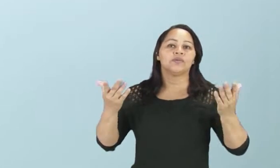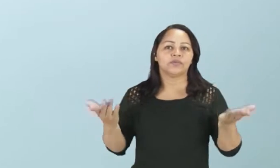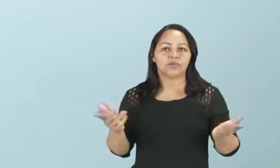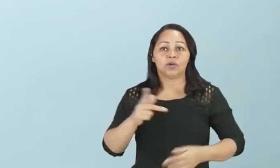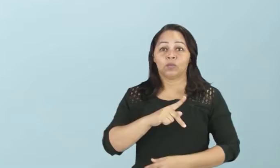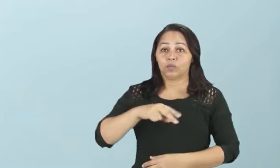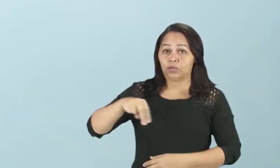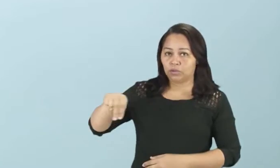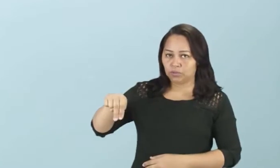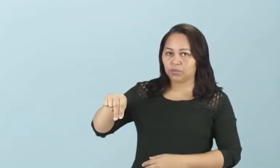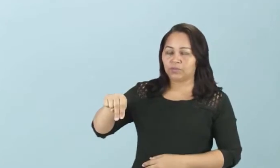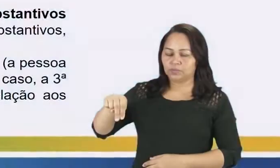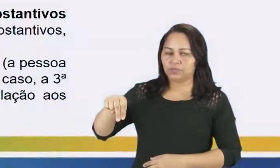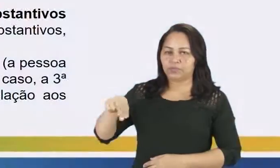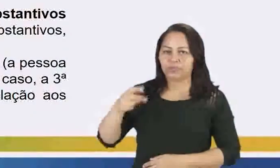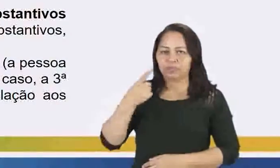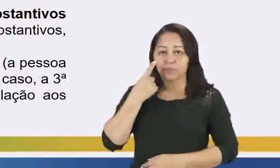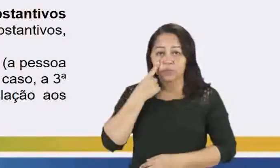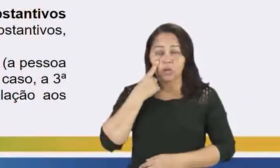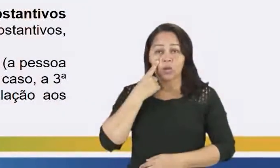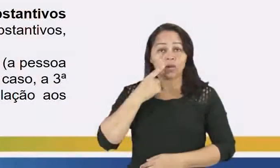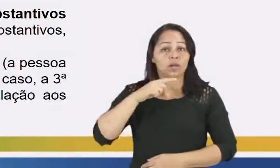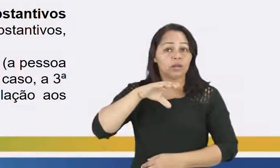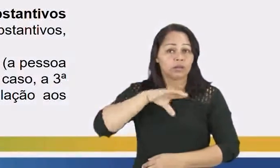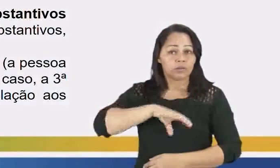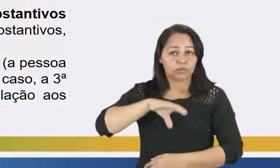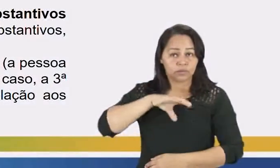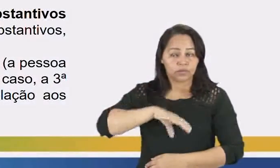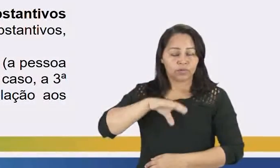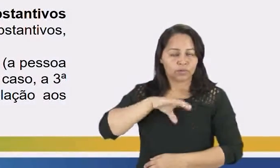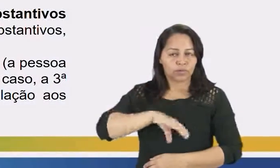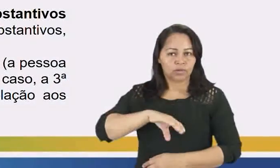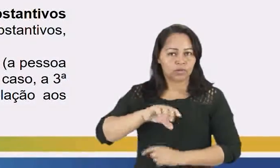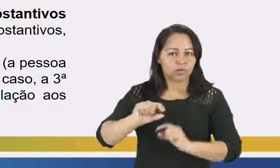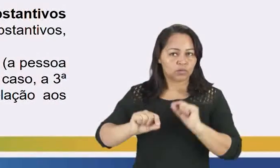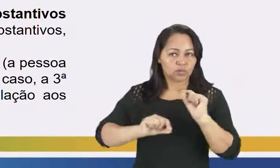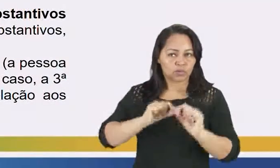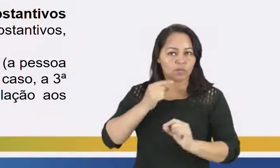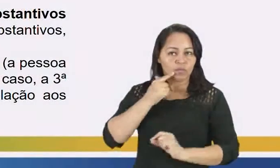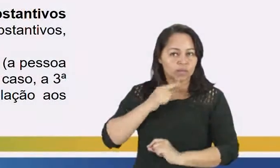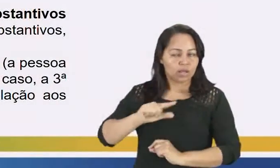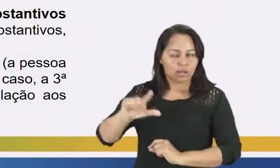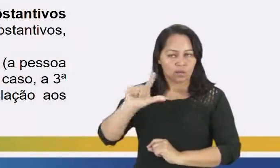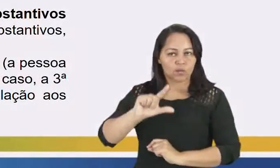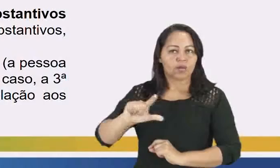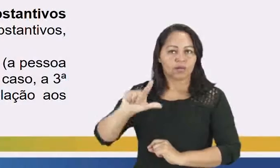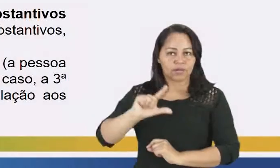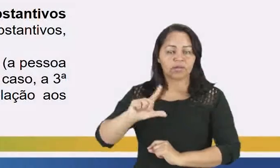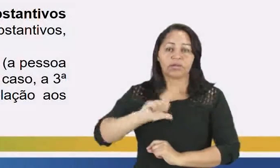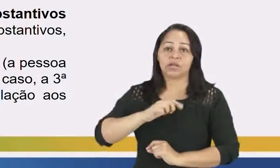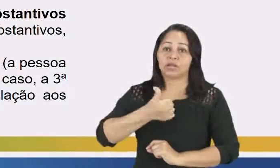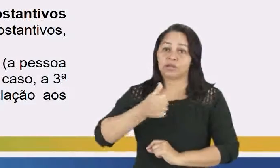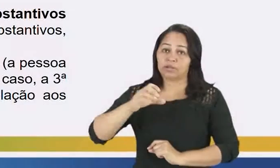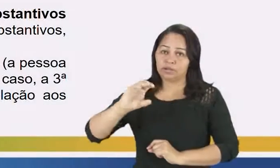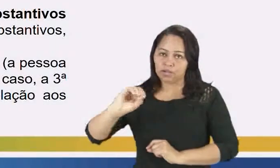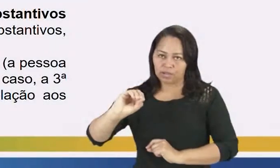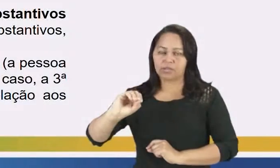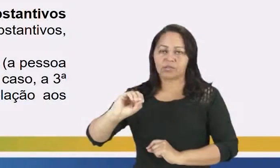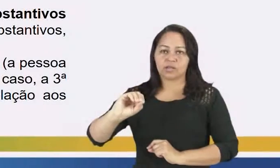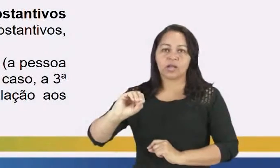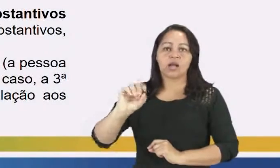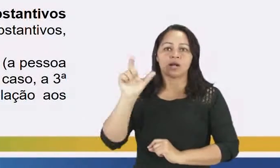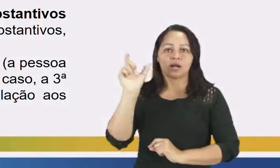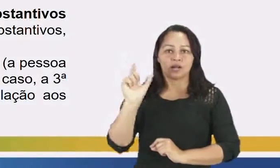certo? Vamos lá. Então, na língua portuguesa existem 10 classes gramaticais que também são chamadas de classe